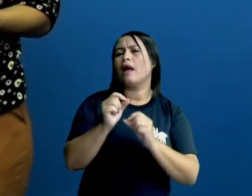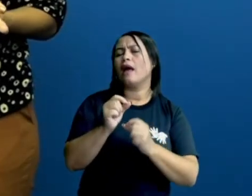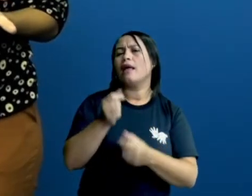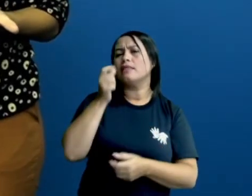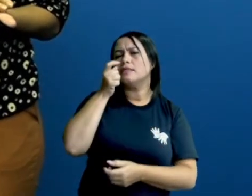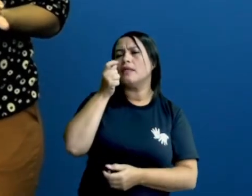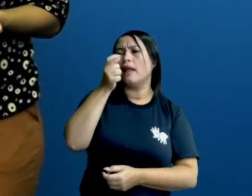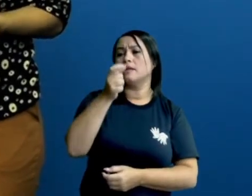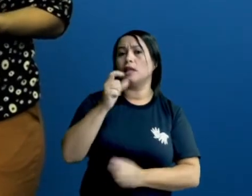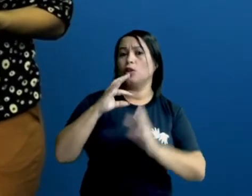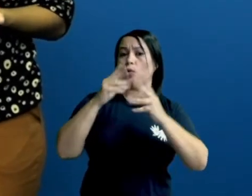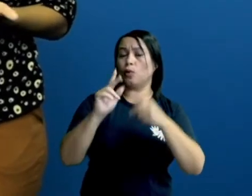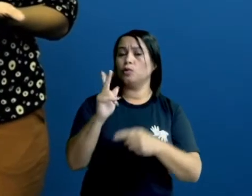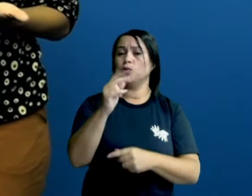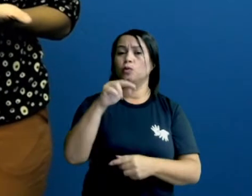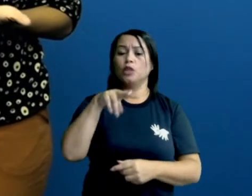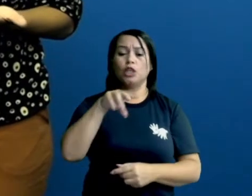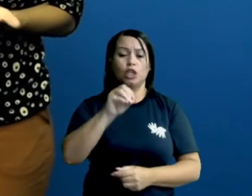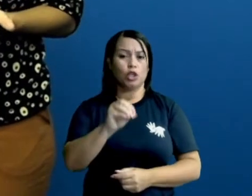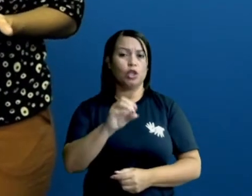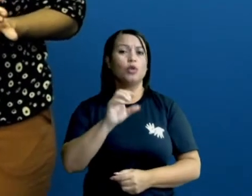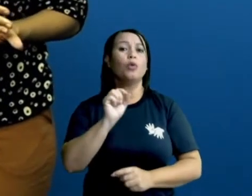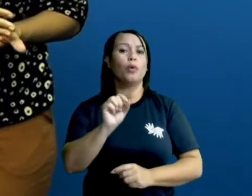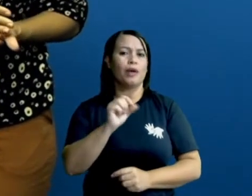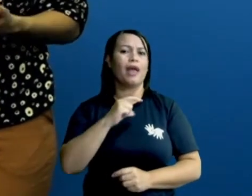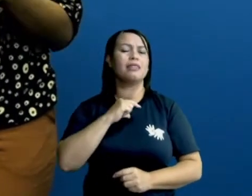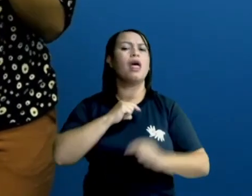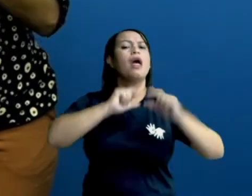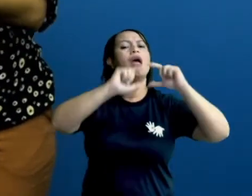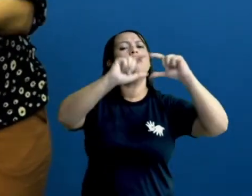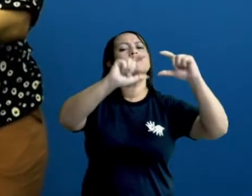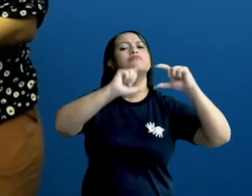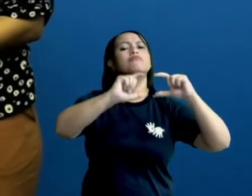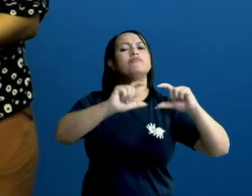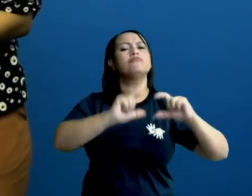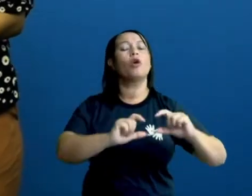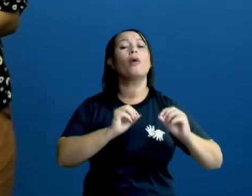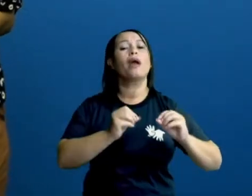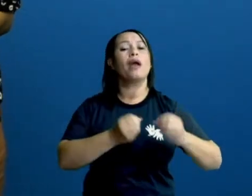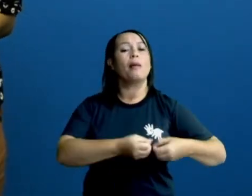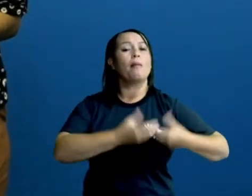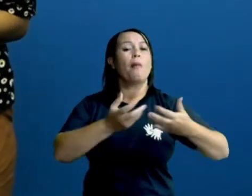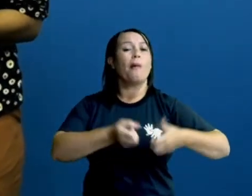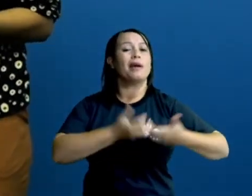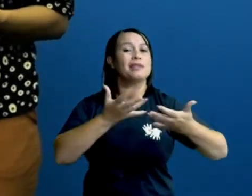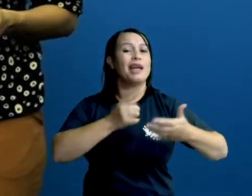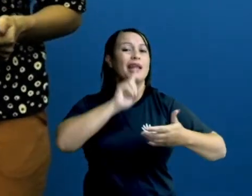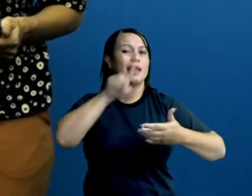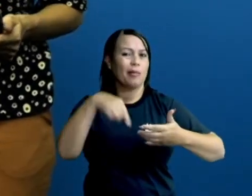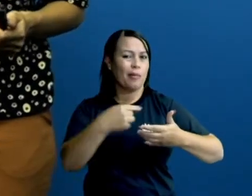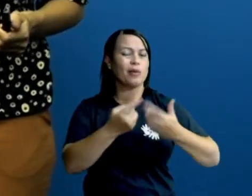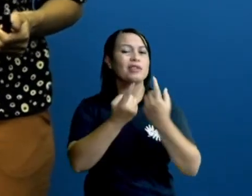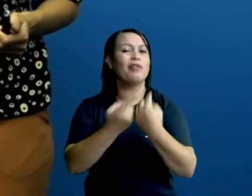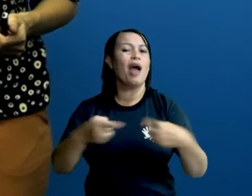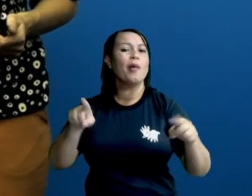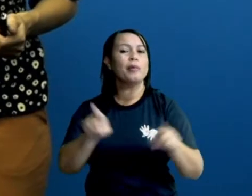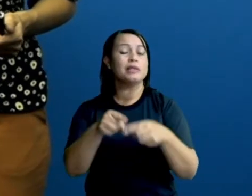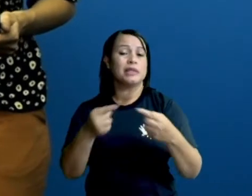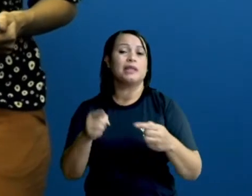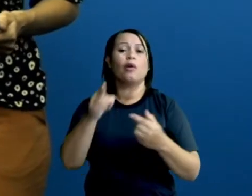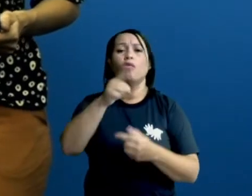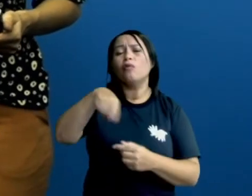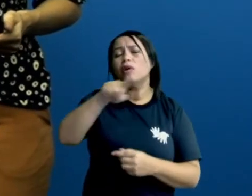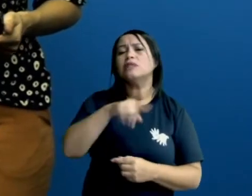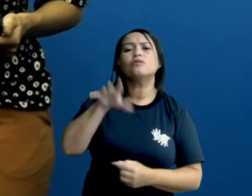viu? Todo o hino é construído em forma de poesia e logo depois é que ele é musicado. Então, quando